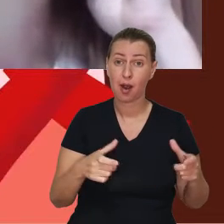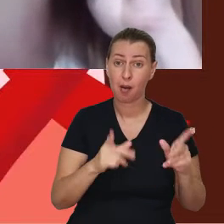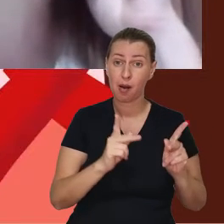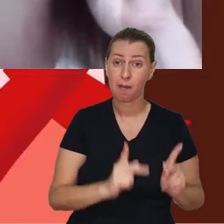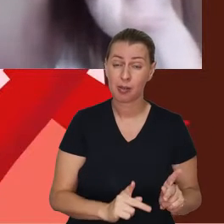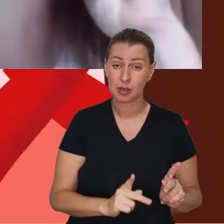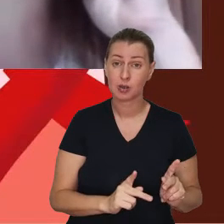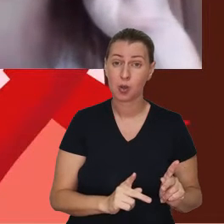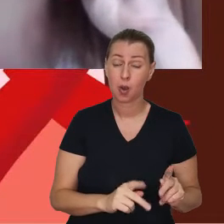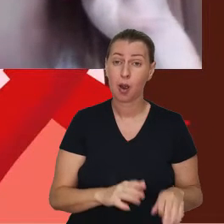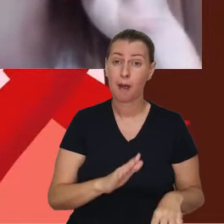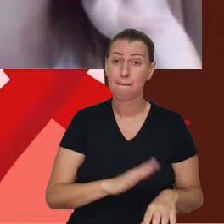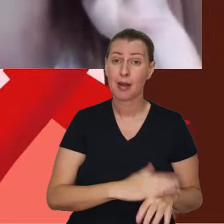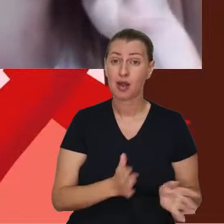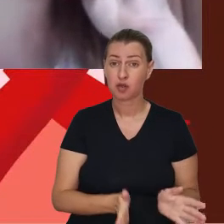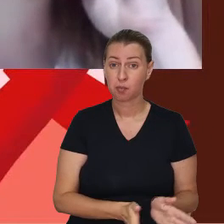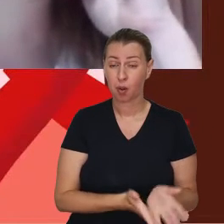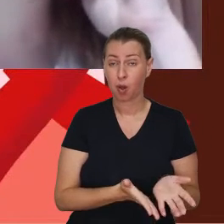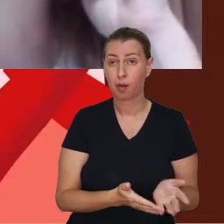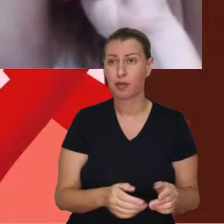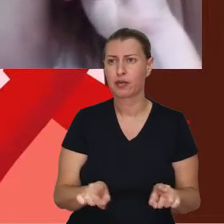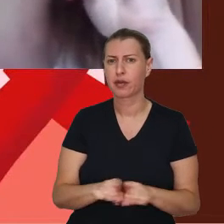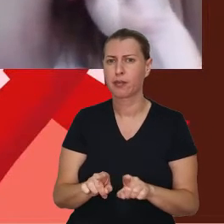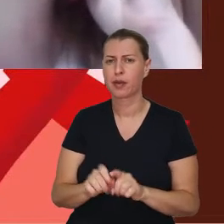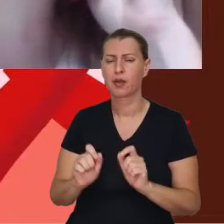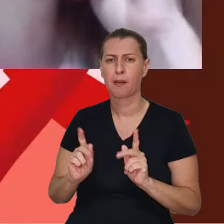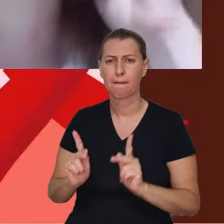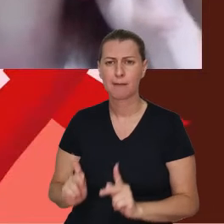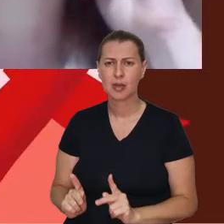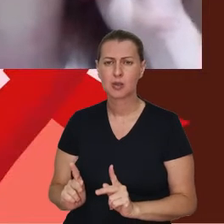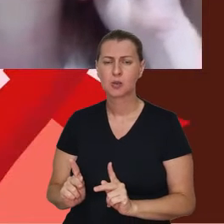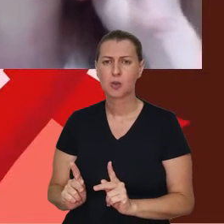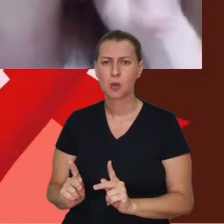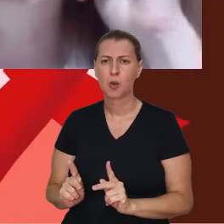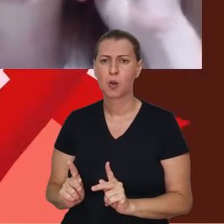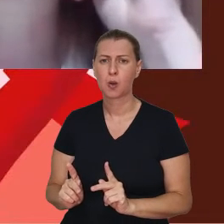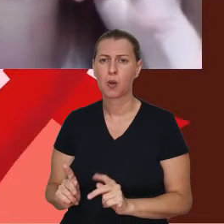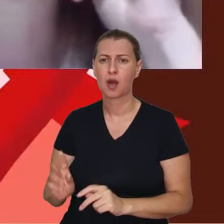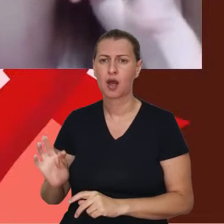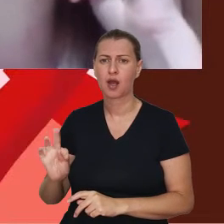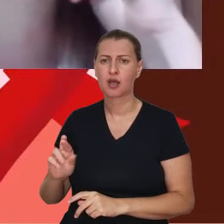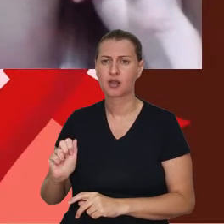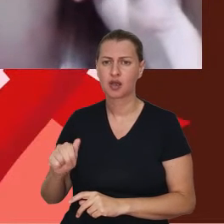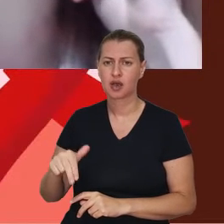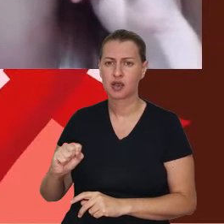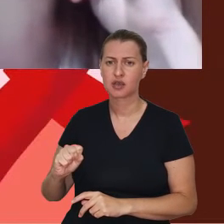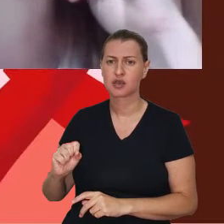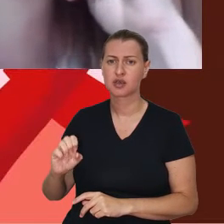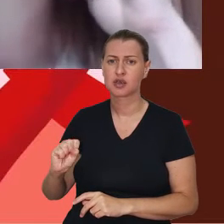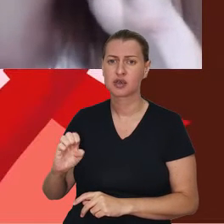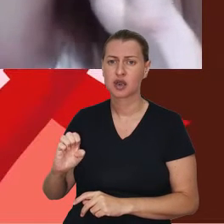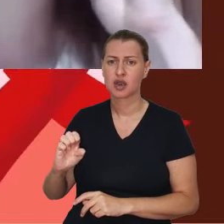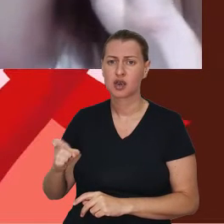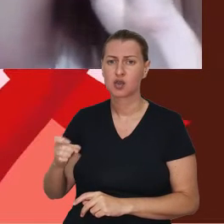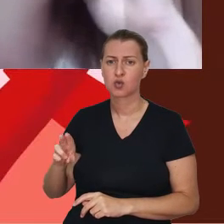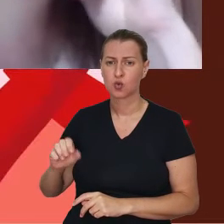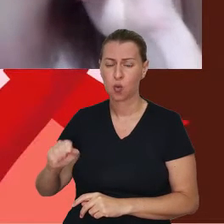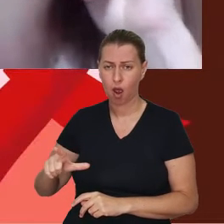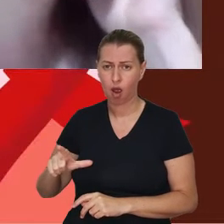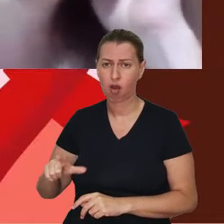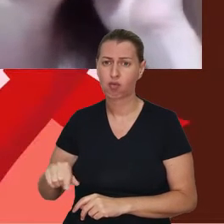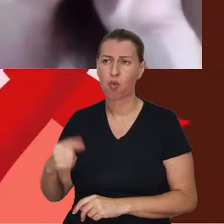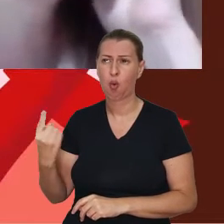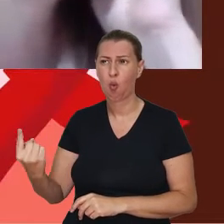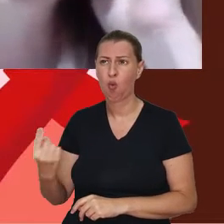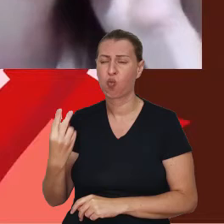A população transexual são pouquíssimos, acho que a gente tem 1 ou 2 pacientes só trans, profissionais do